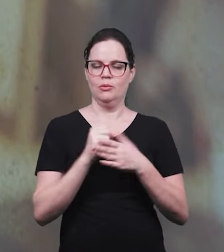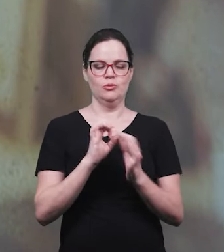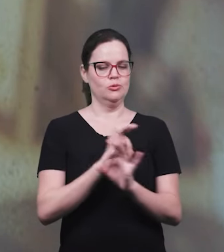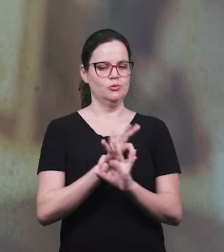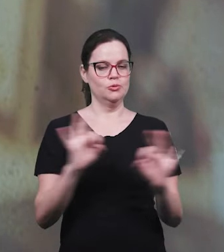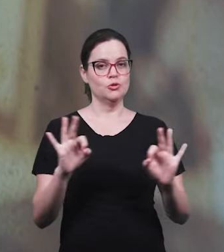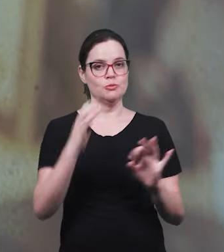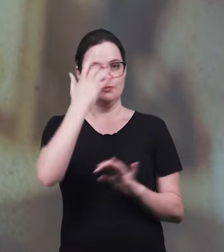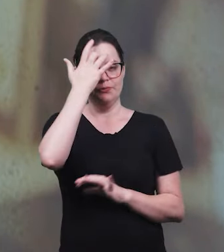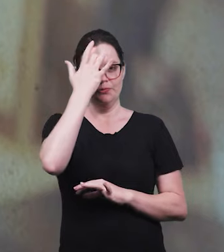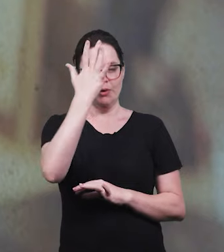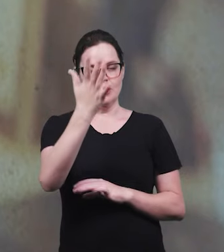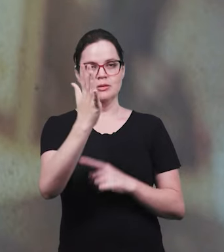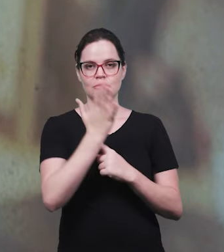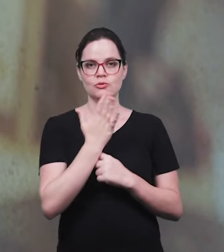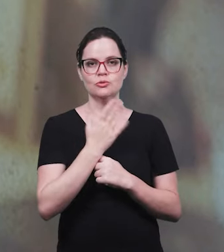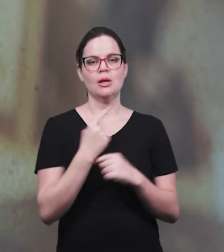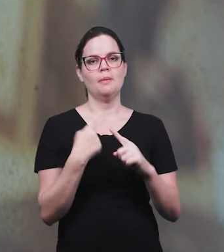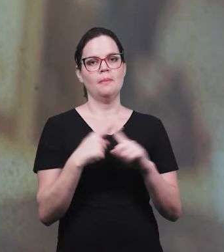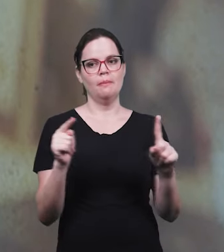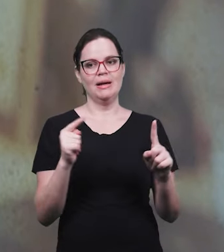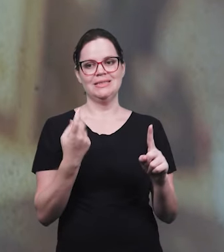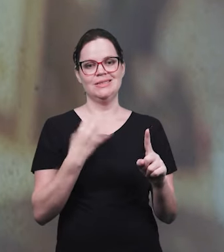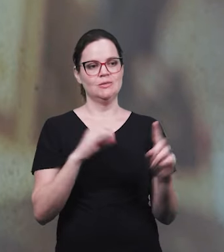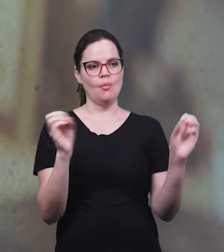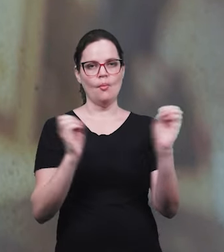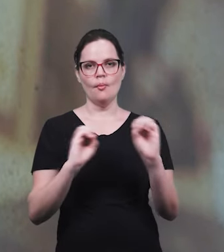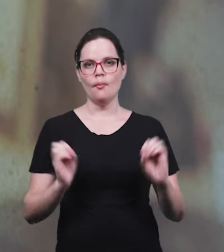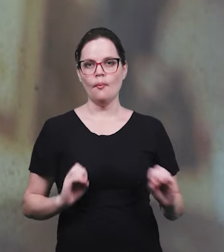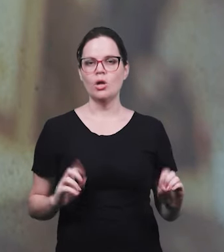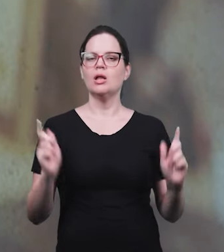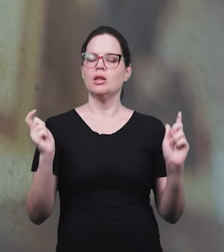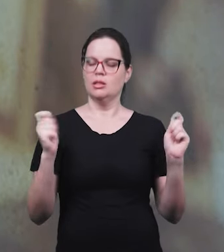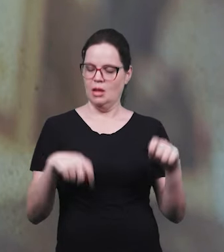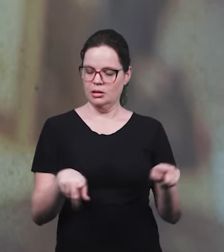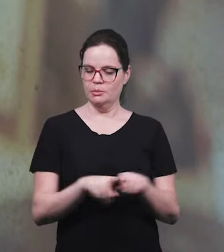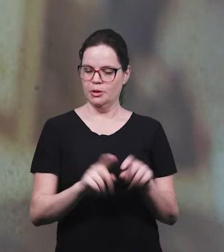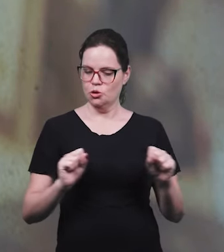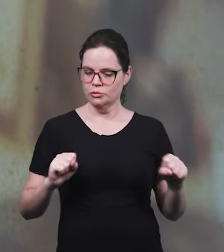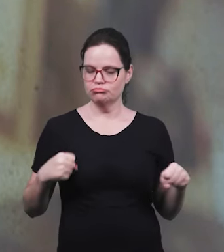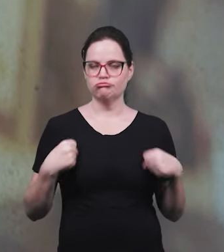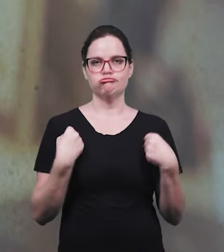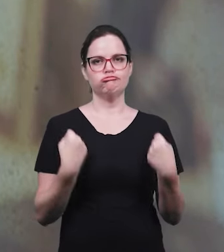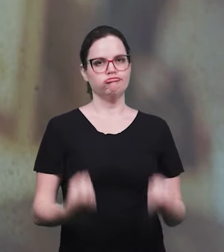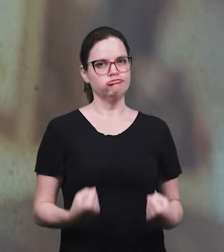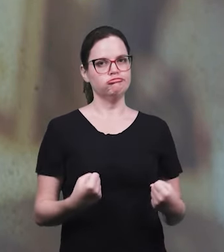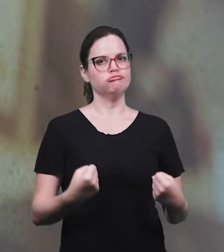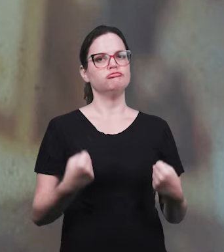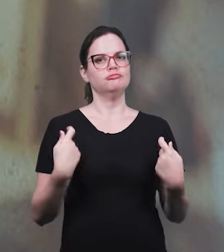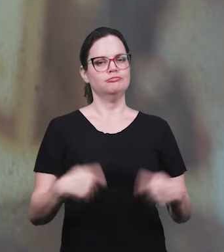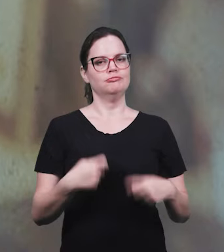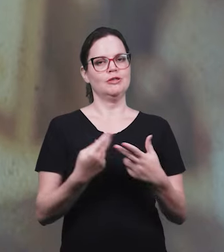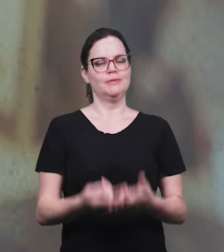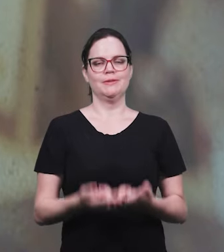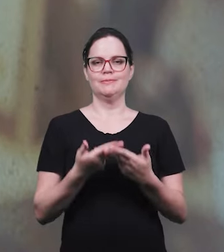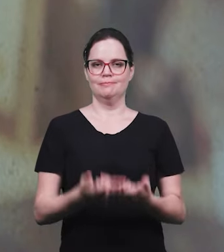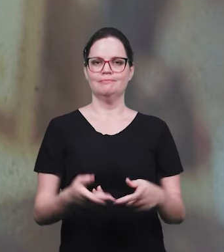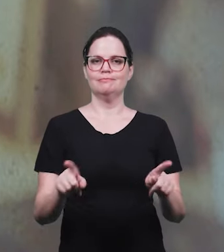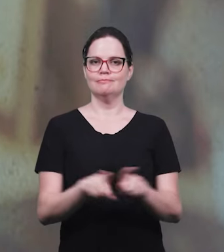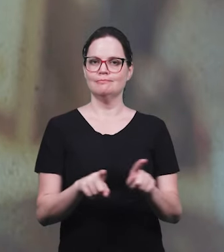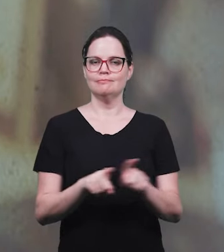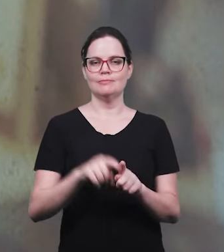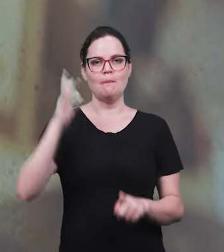do zero exige também, é possível, exige dedicação, exige esforço, e nada assim, e a paciência necessária,